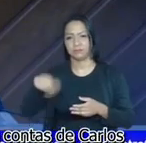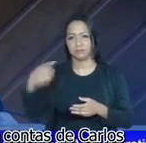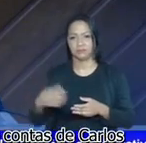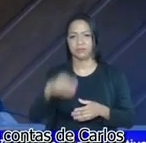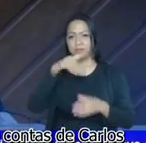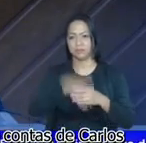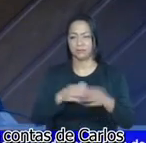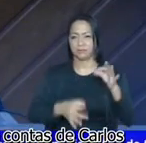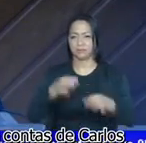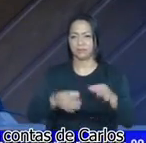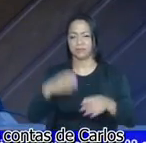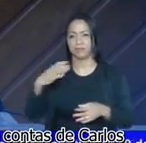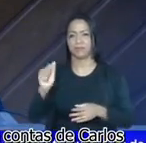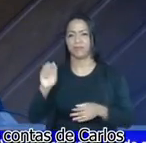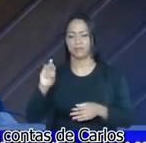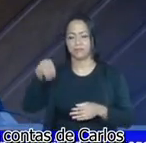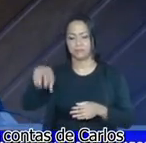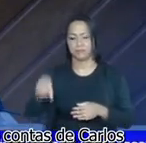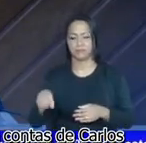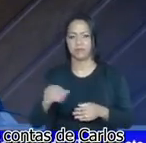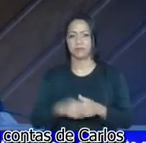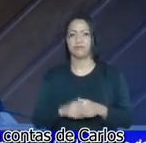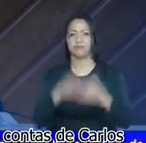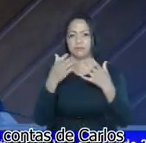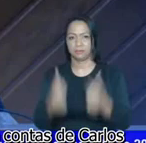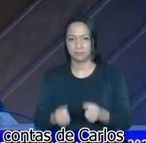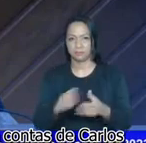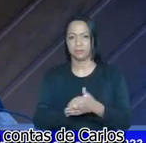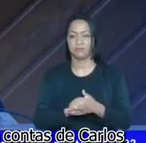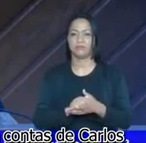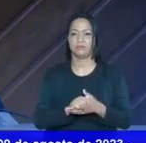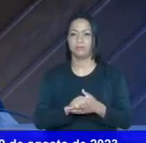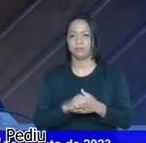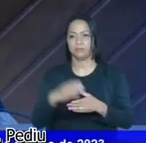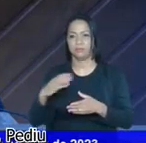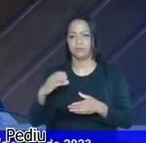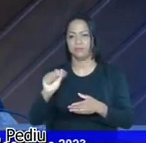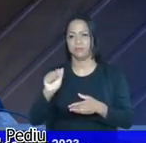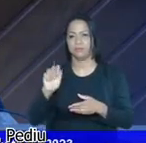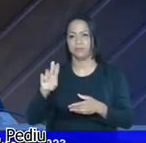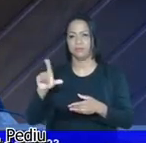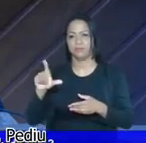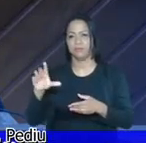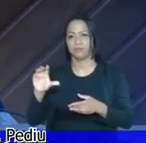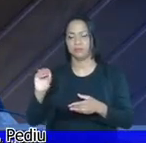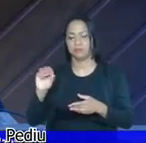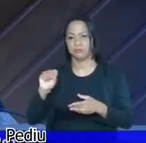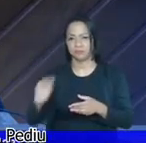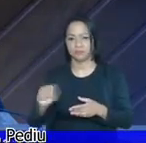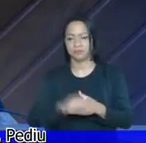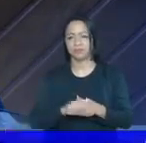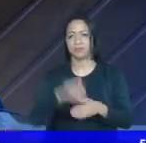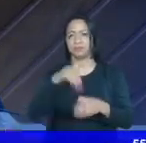Antônio, relator, aprovando com ressalvas a prestação de contas de Carlos Camilo Góes Capiberibe, referente às eleições